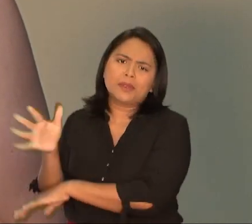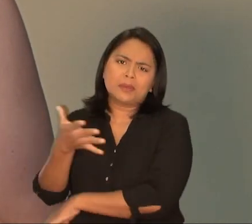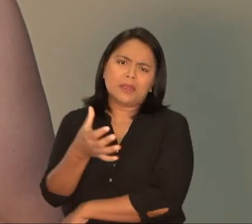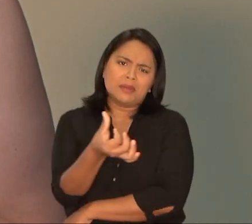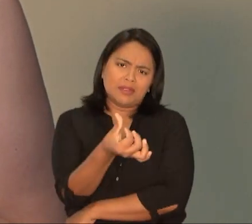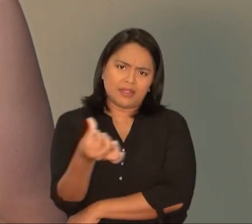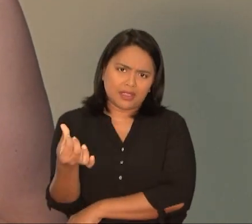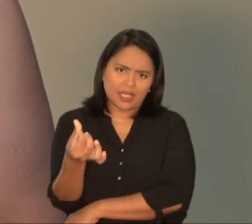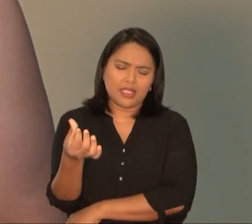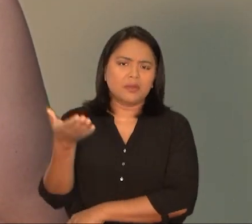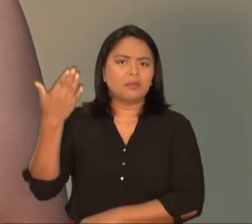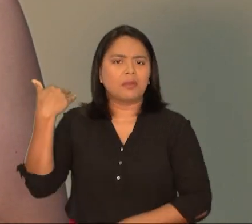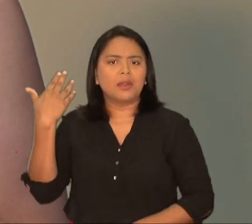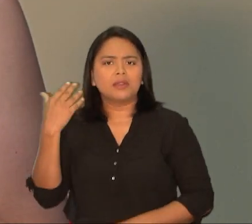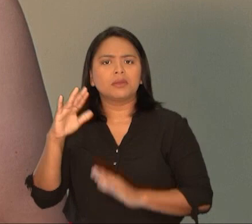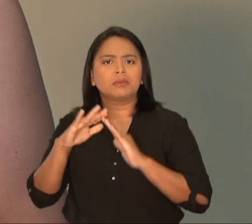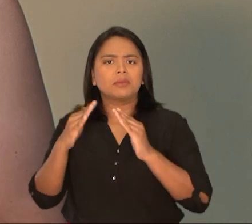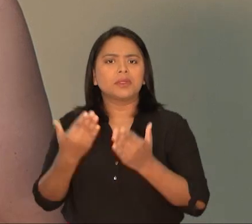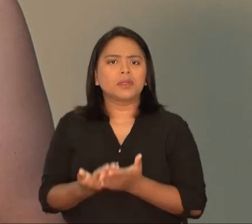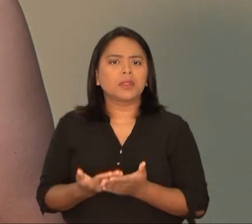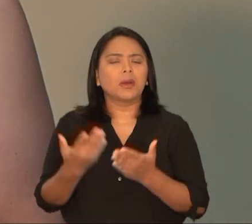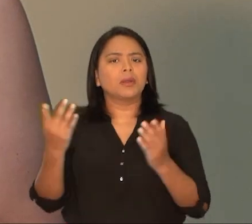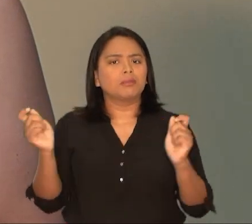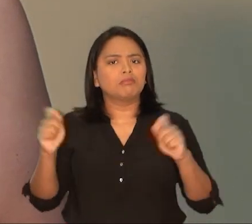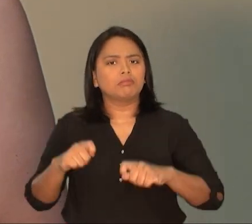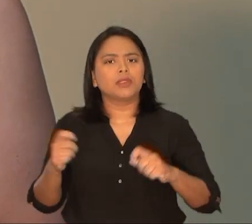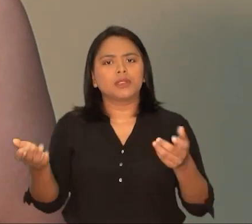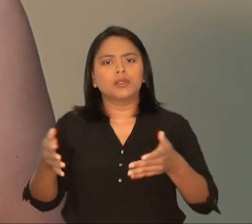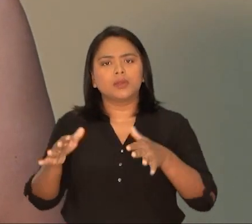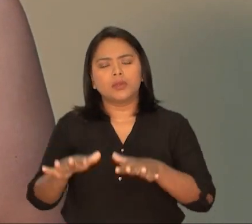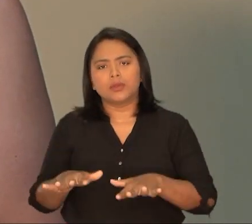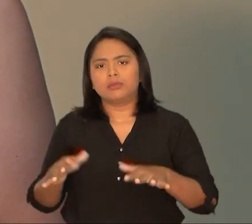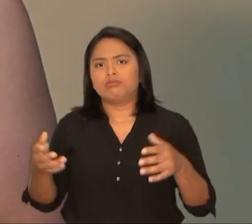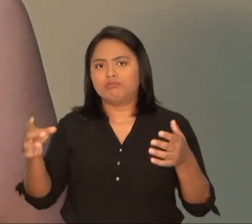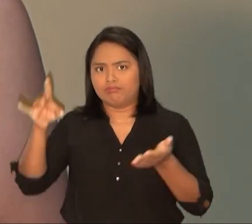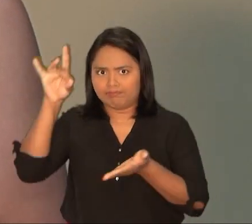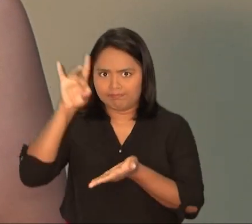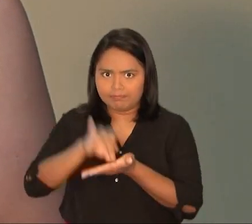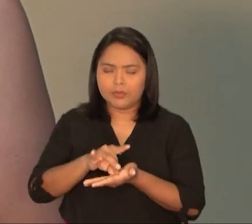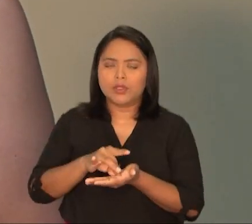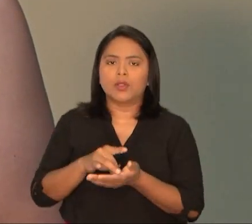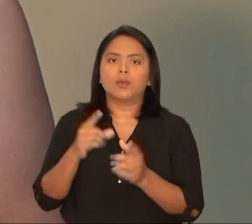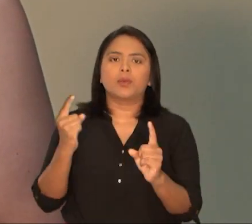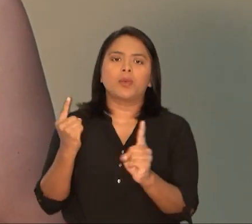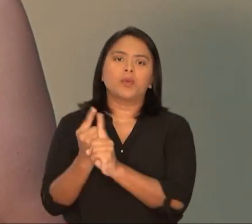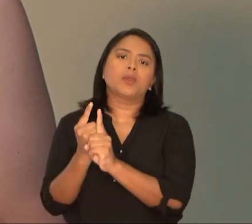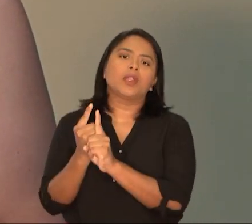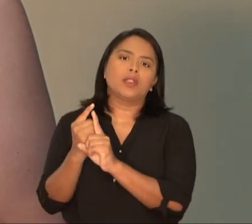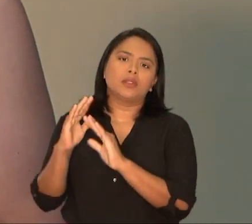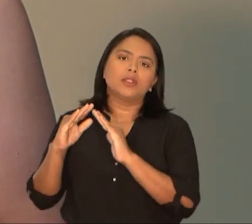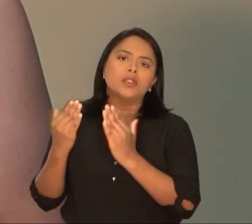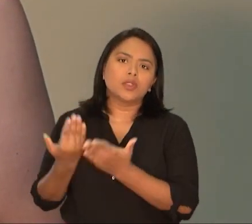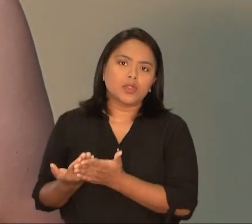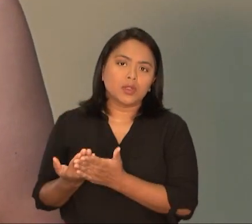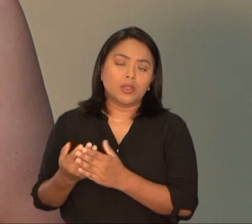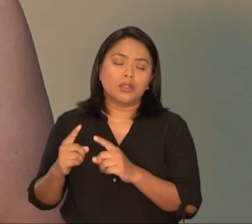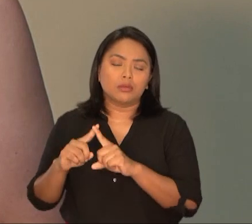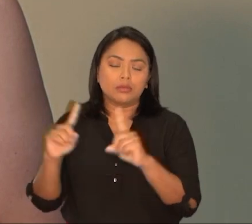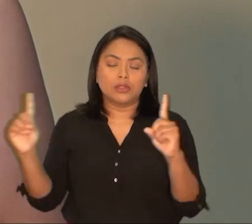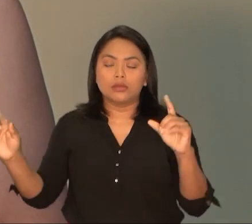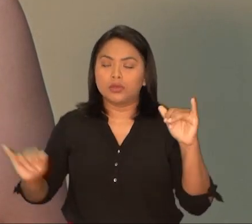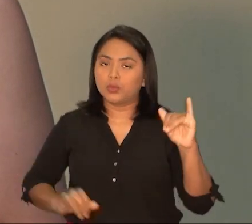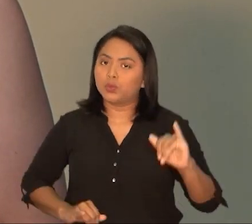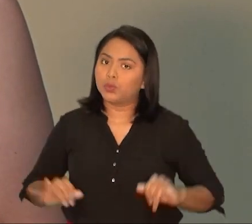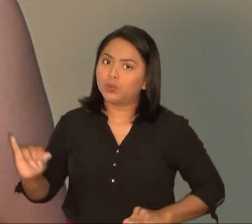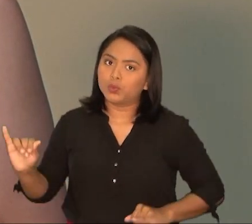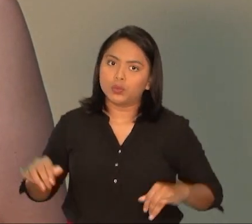naquela época uma escola que fizesse a inclusão de fato, e eu encontrei. Mas é tanto sofrimento, uma